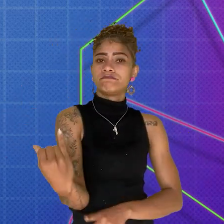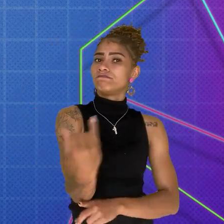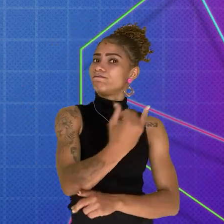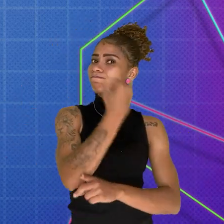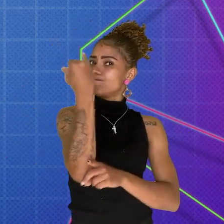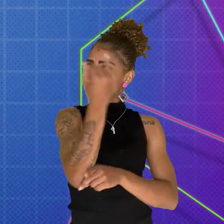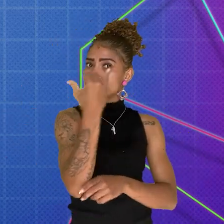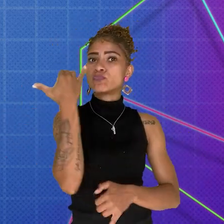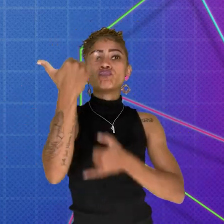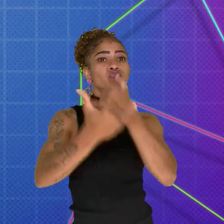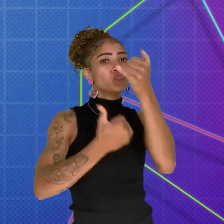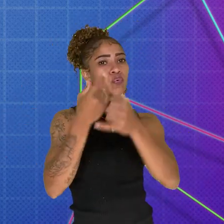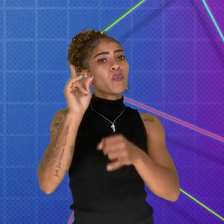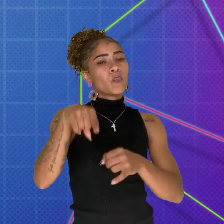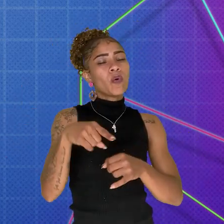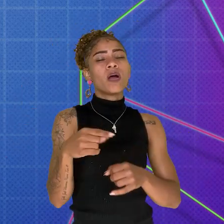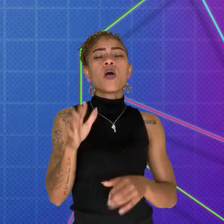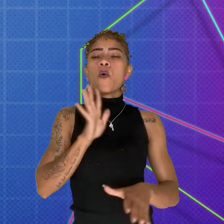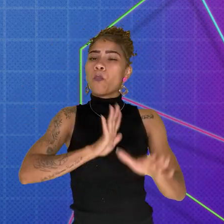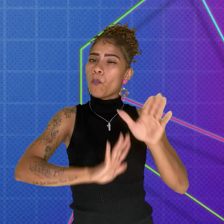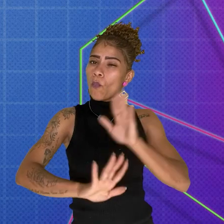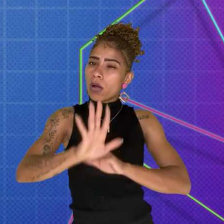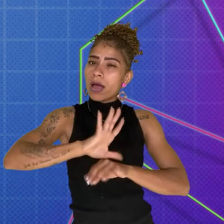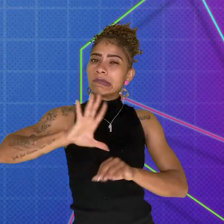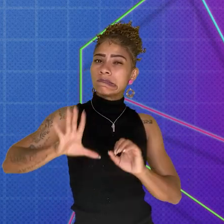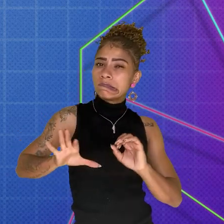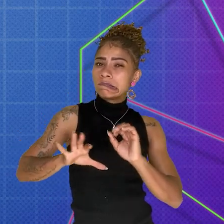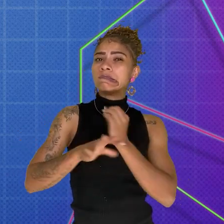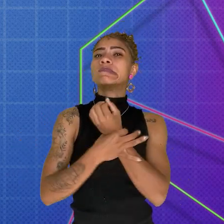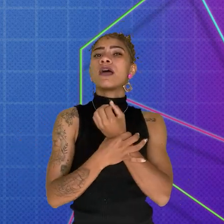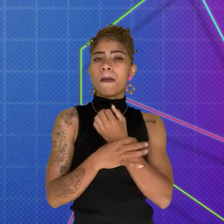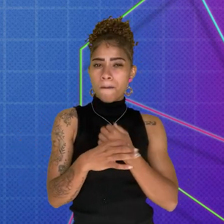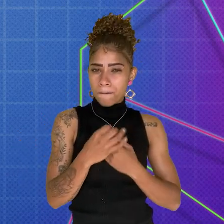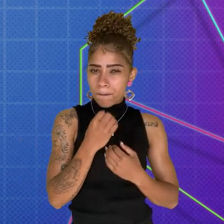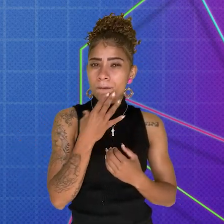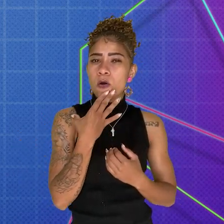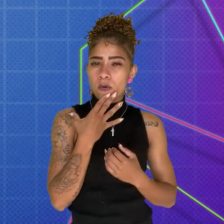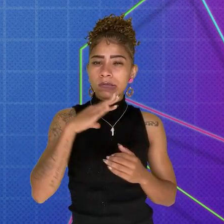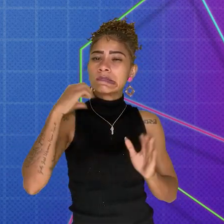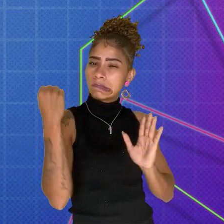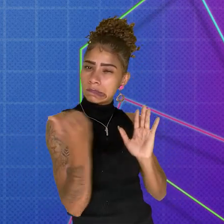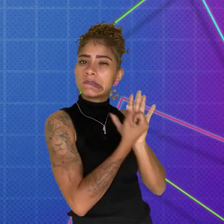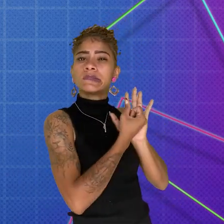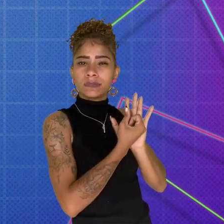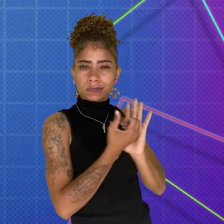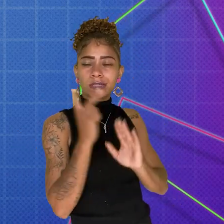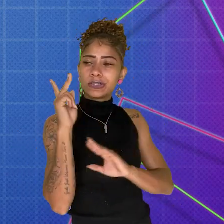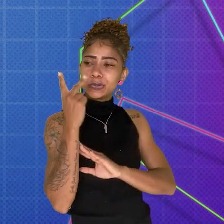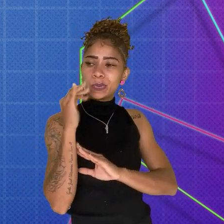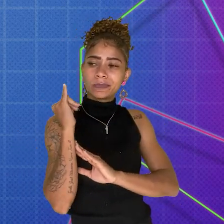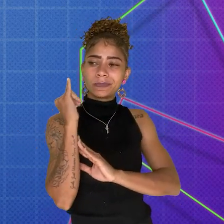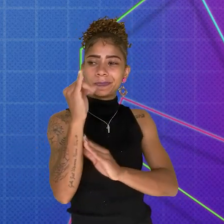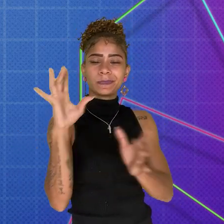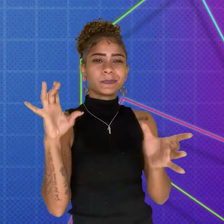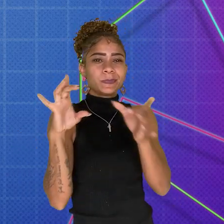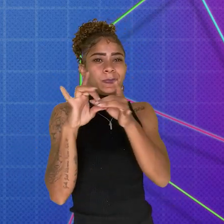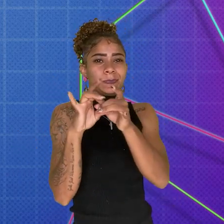parte fundamental do jogo e deve ser tratada com cuidado para garantir uma trilha memorável e que ajude a contar essa